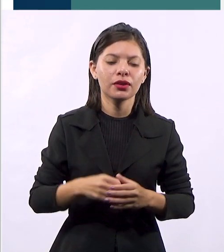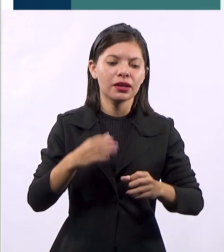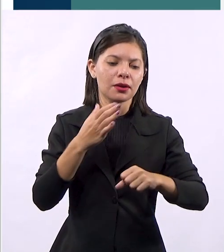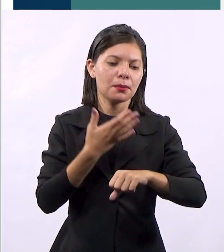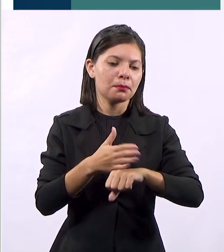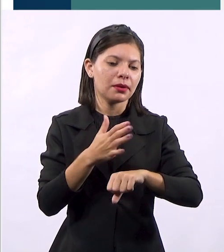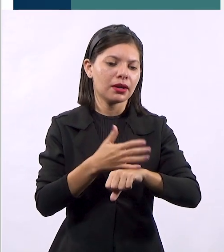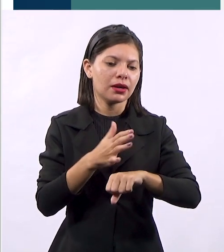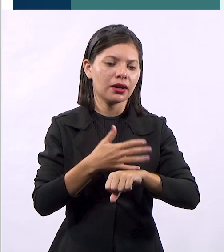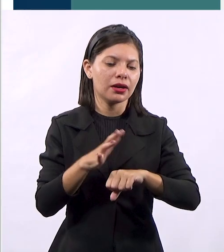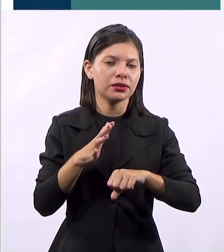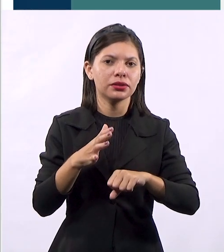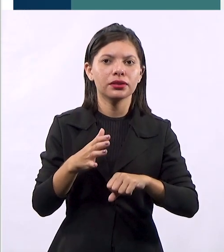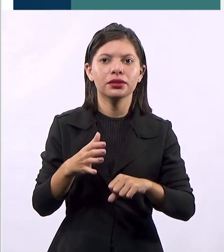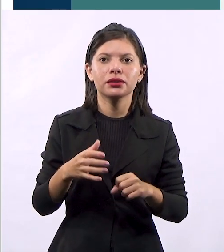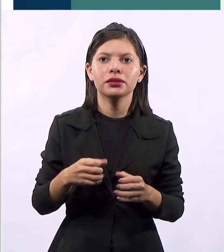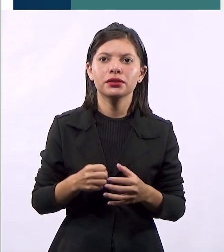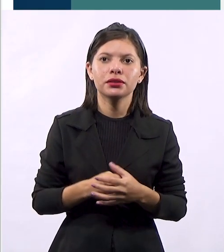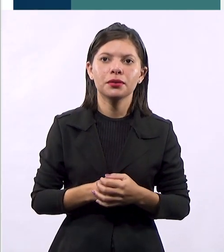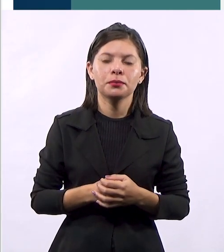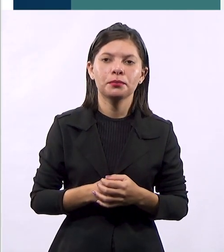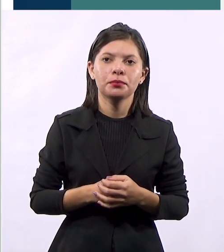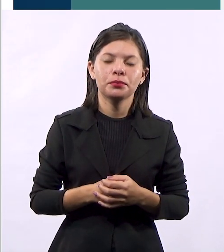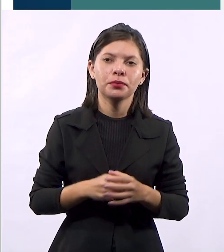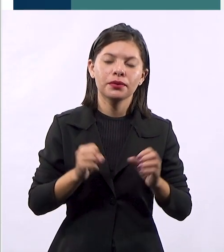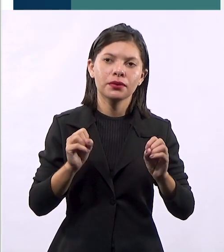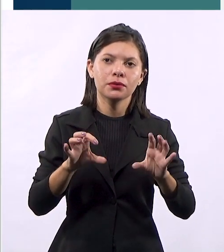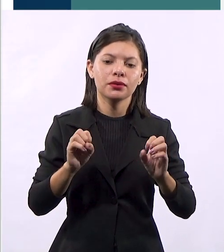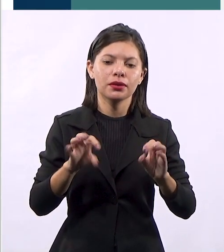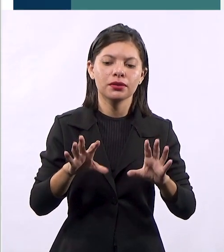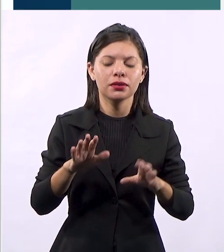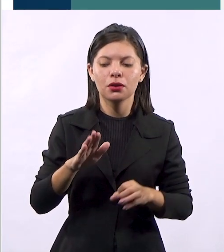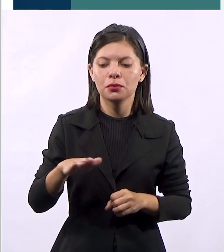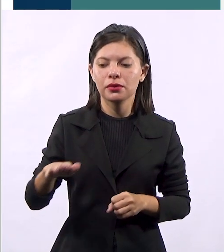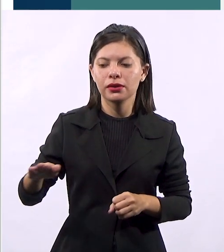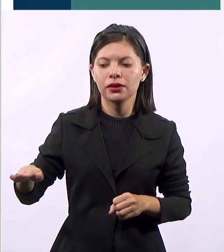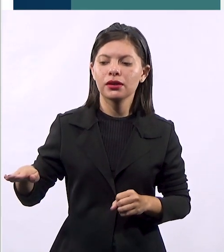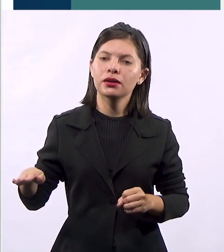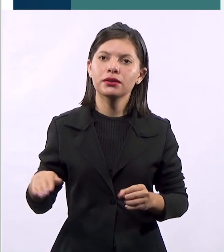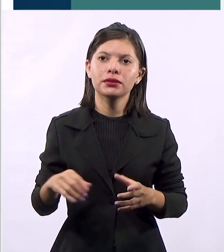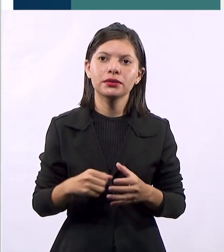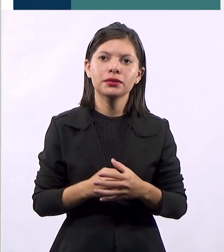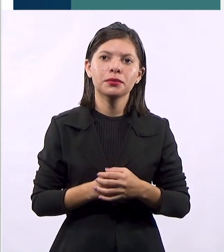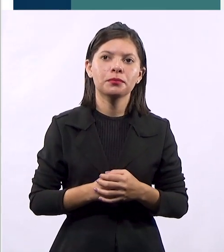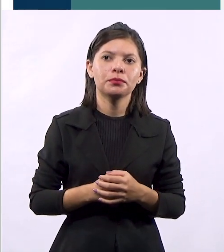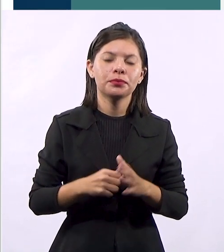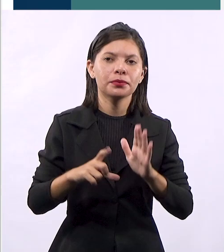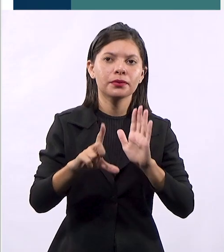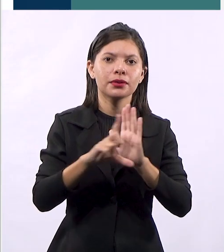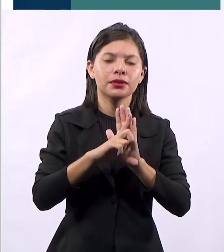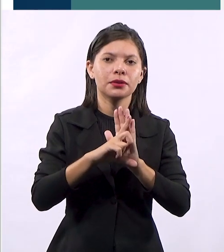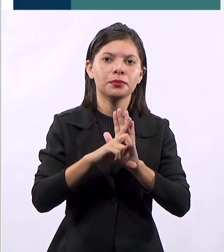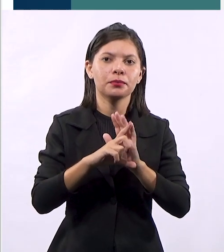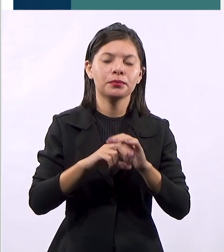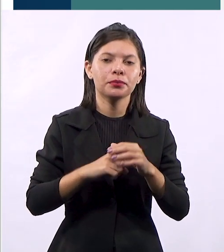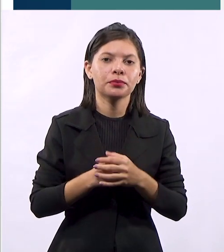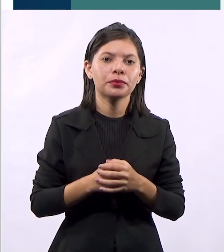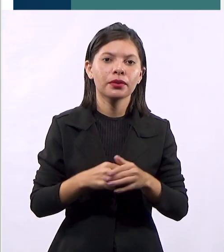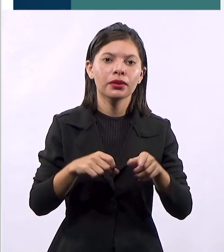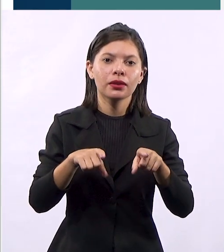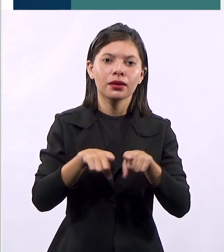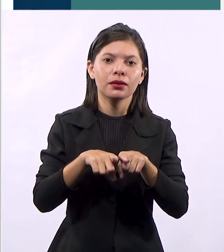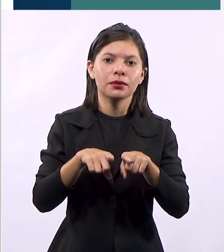anos. E junto com a Lei de Diretrizes e Bases, nós temos o Estatuto da Criança e do Adolescente, que